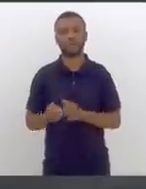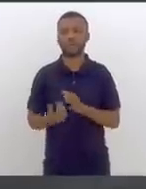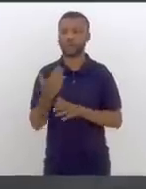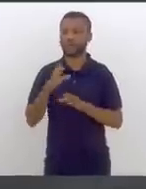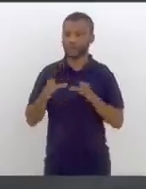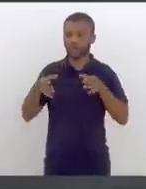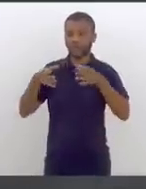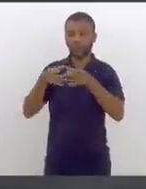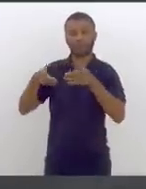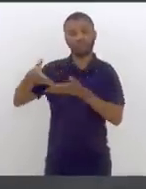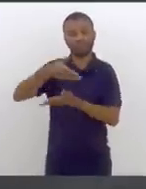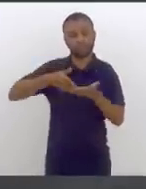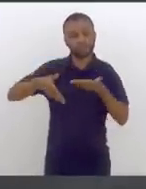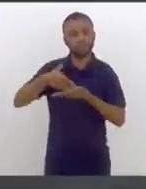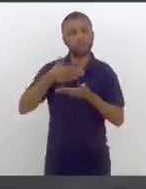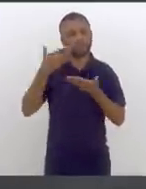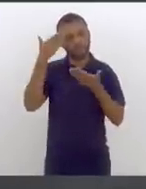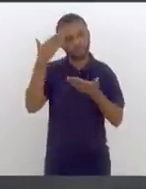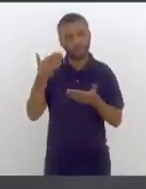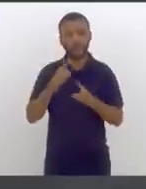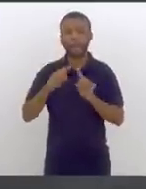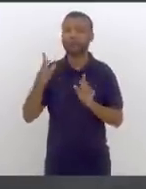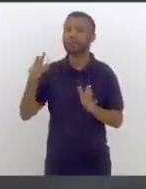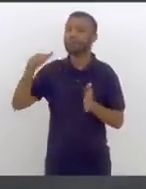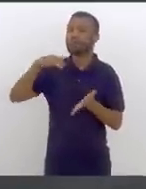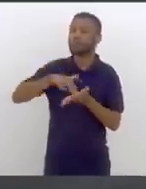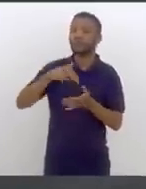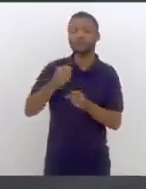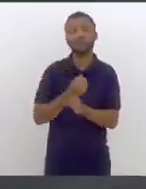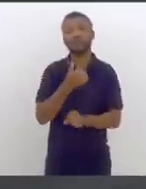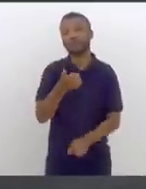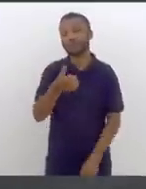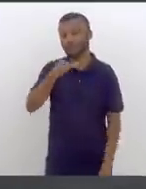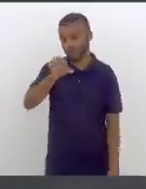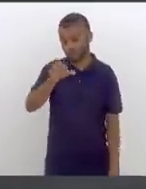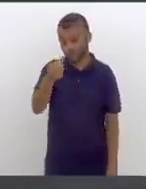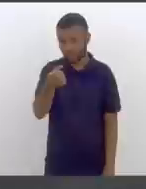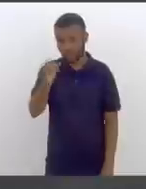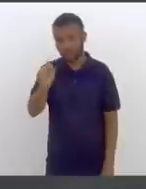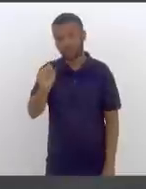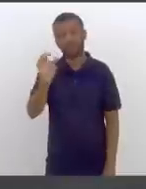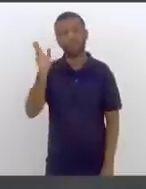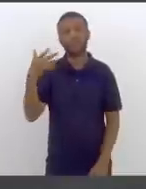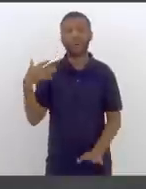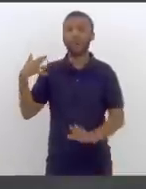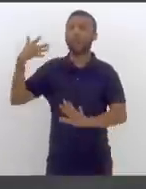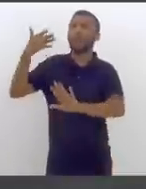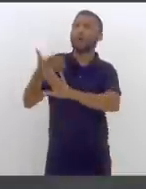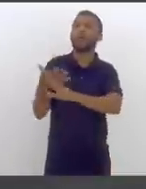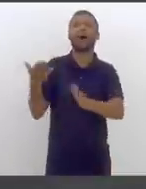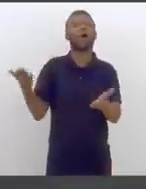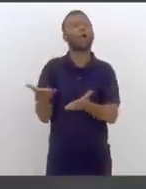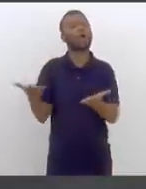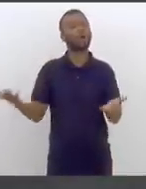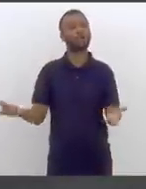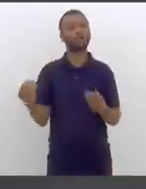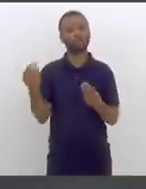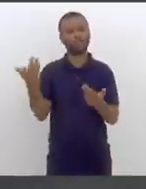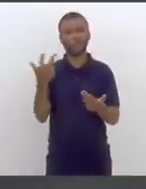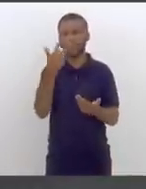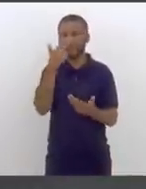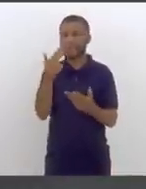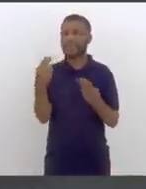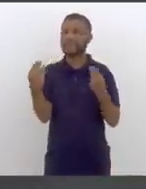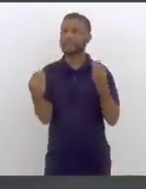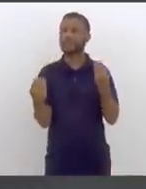condição mas eu tô ouvindo isso aí desde 1968 meu Deus do céu parece que a